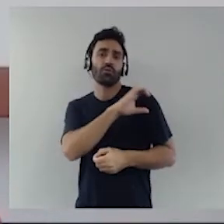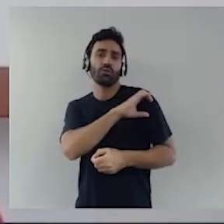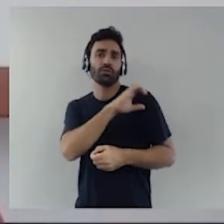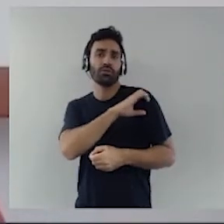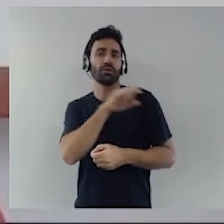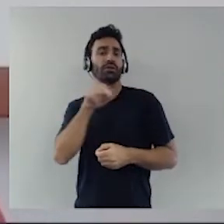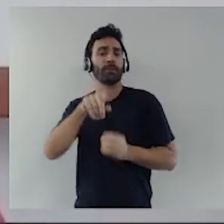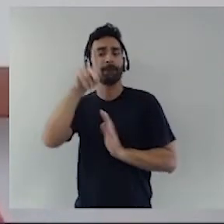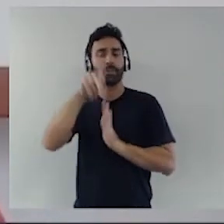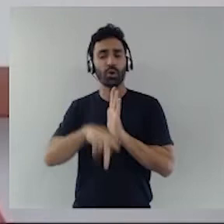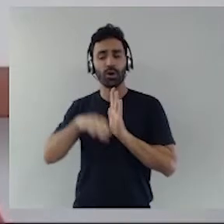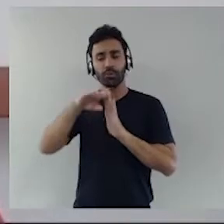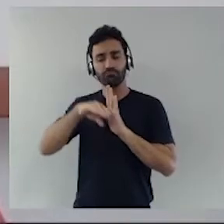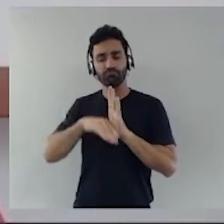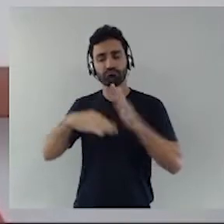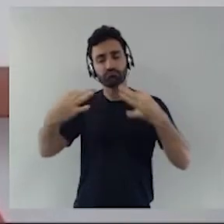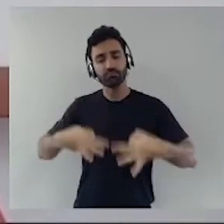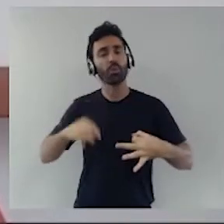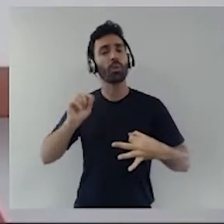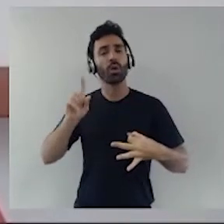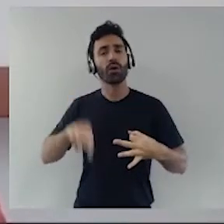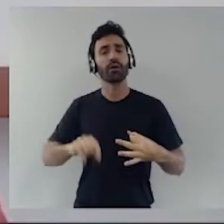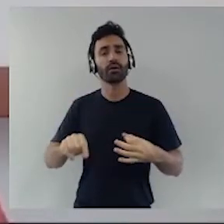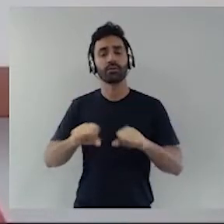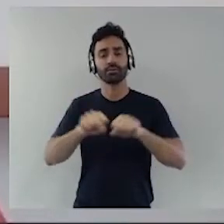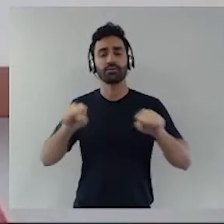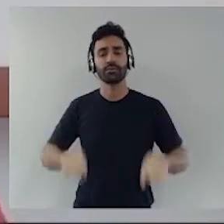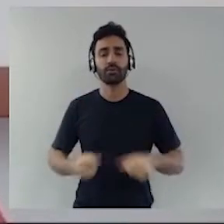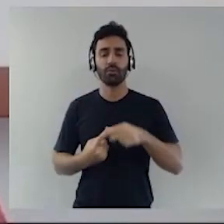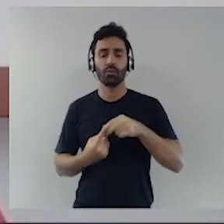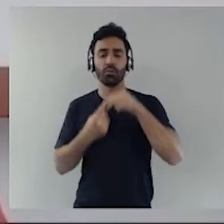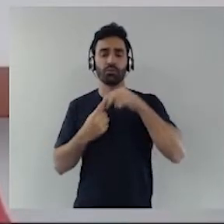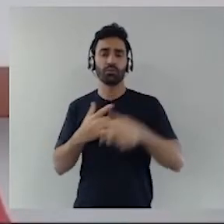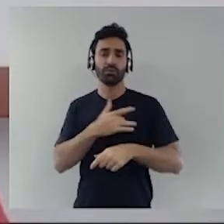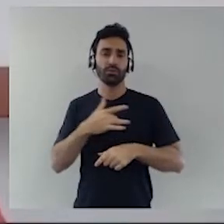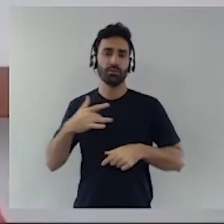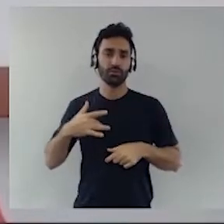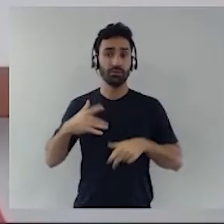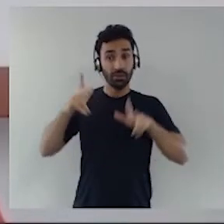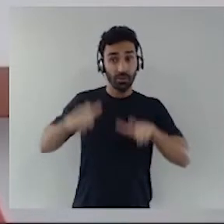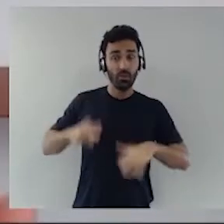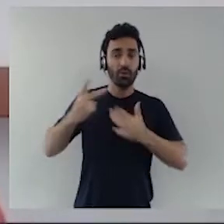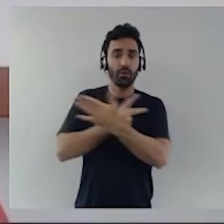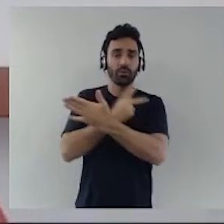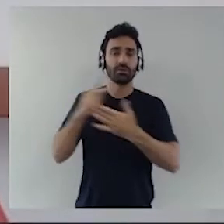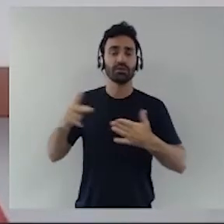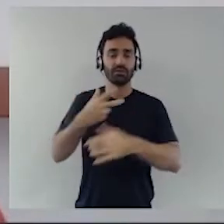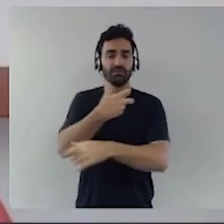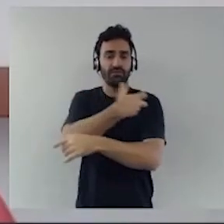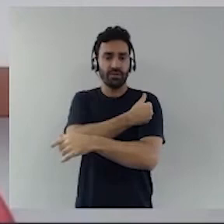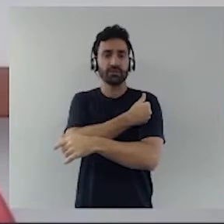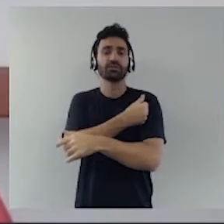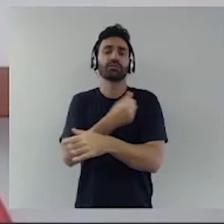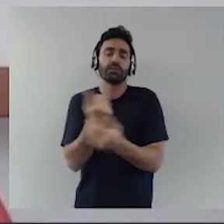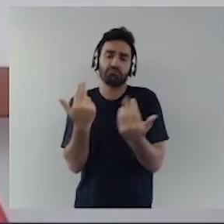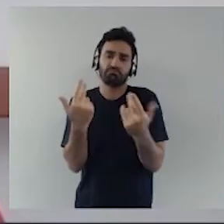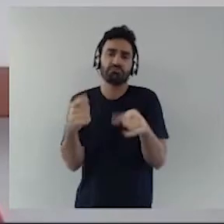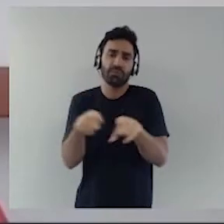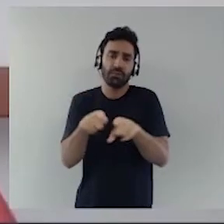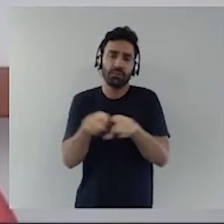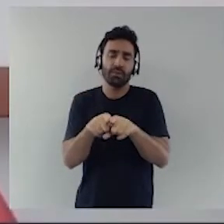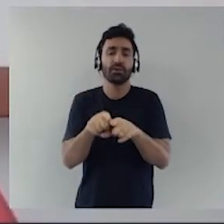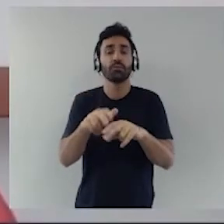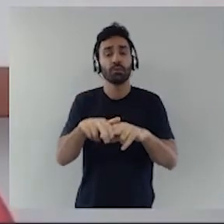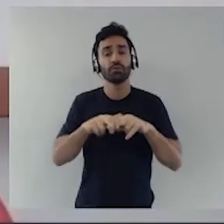este grande o programa que é o sistema único de saúde assim como acontece com os programas de vacinação por exemplo a